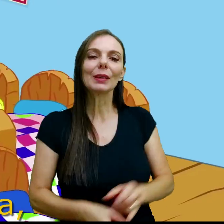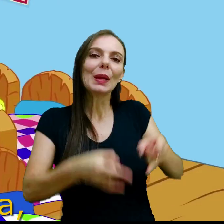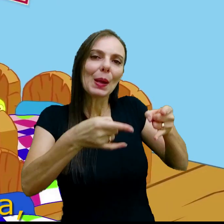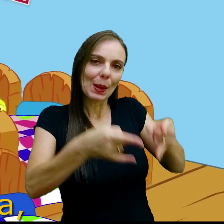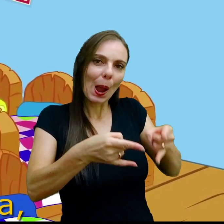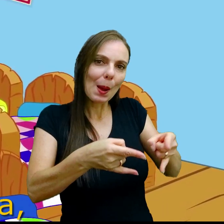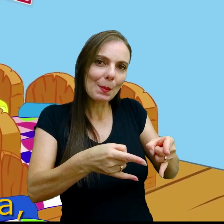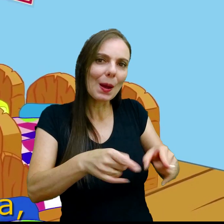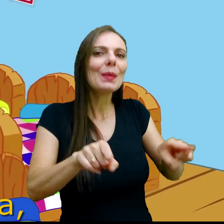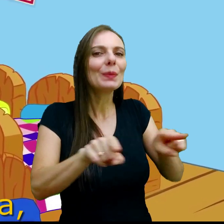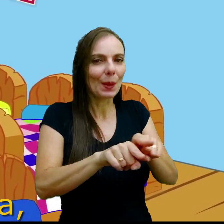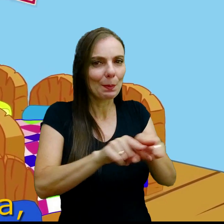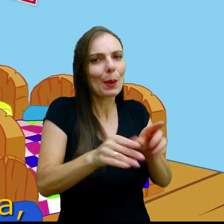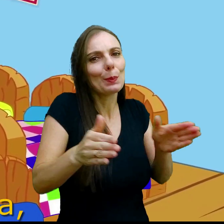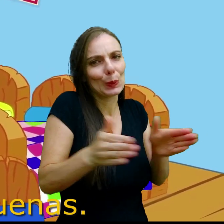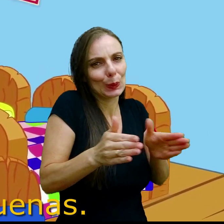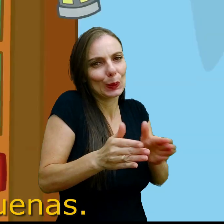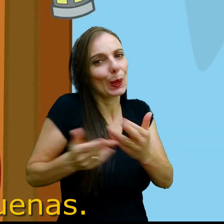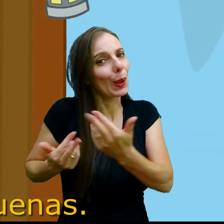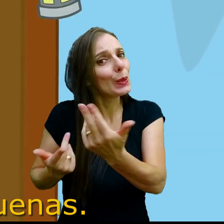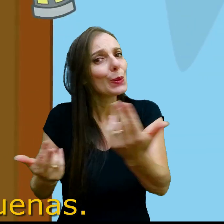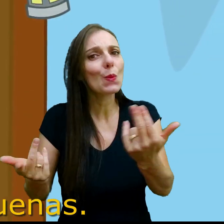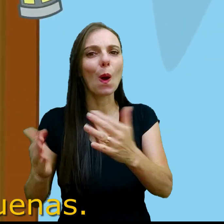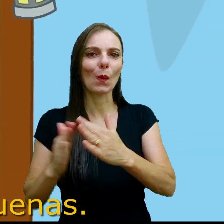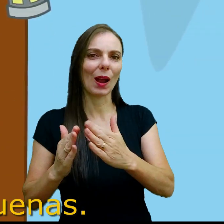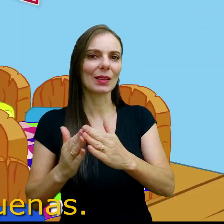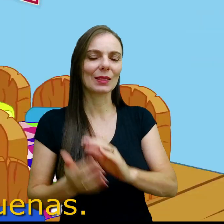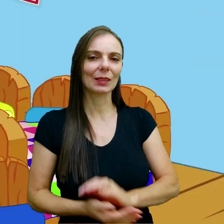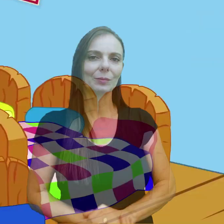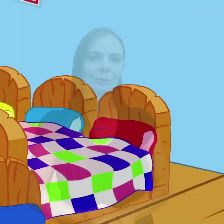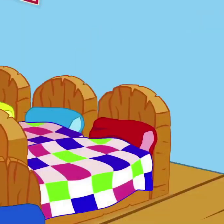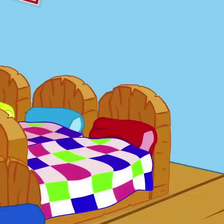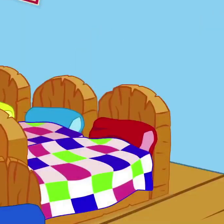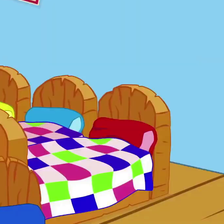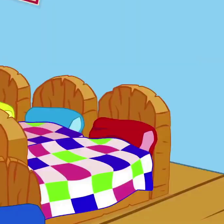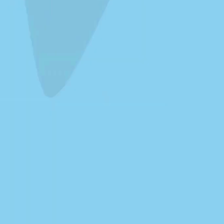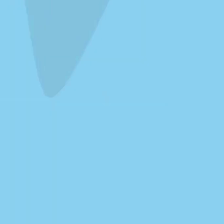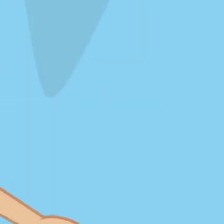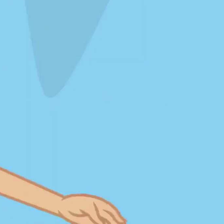Assim como o resto da casa, as camas eram muito pequenas.